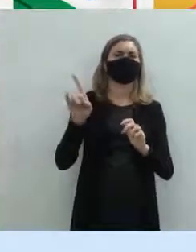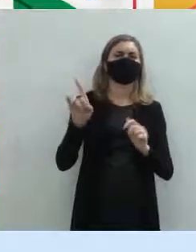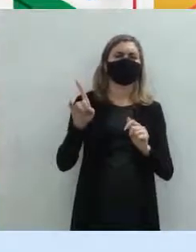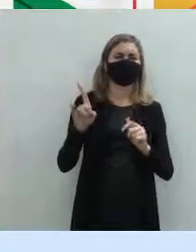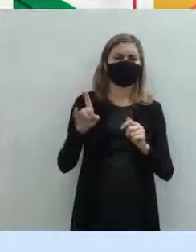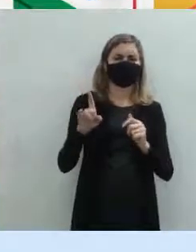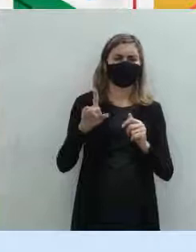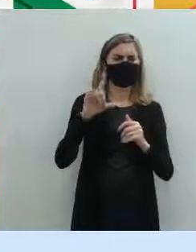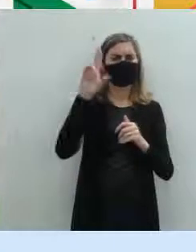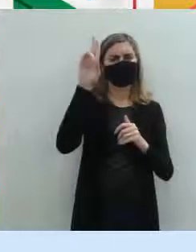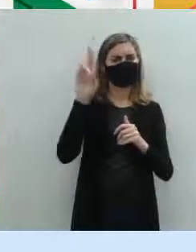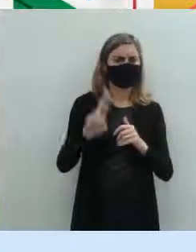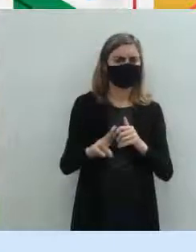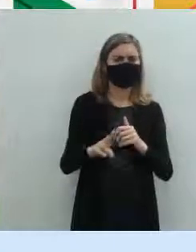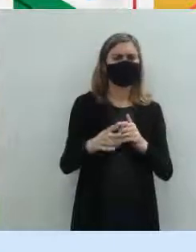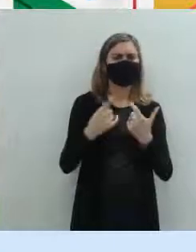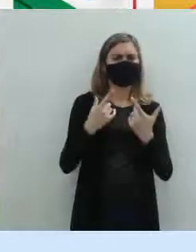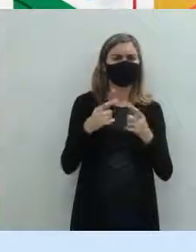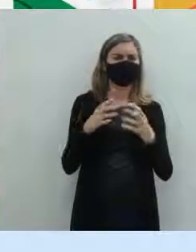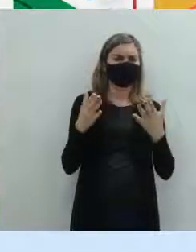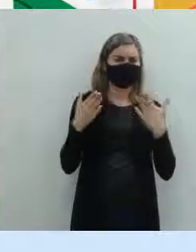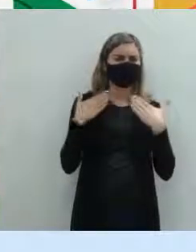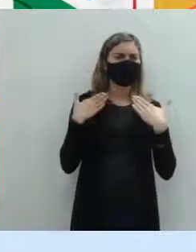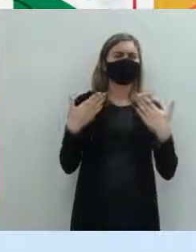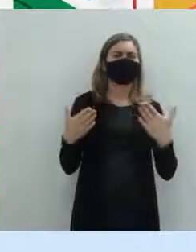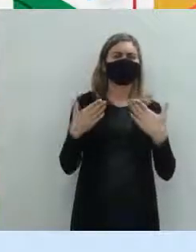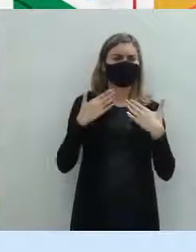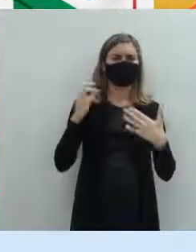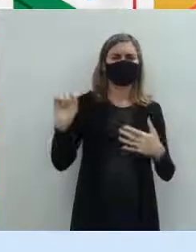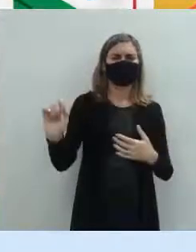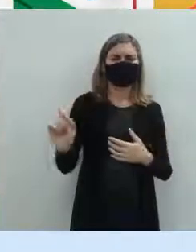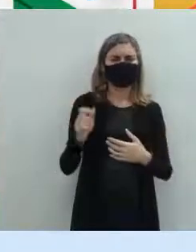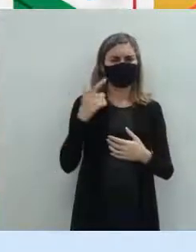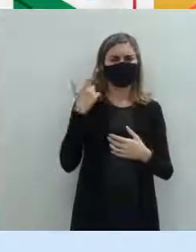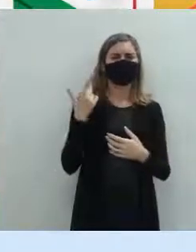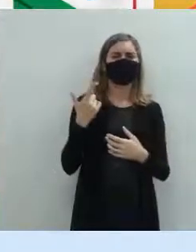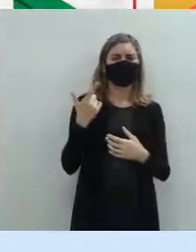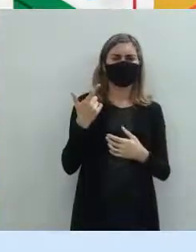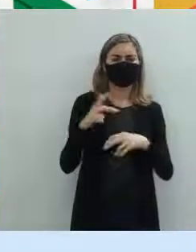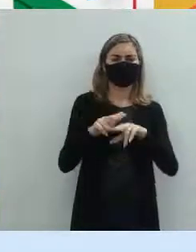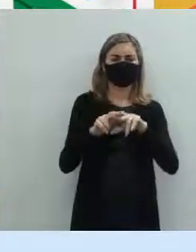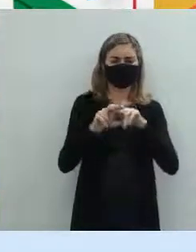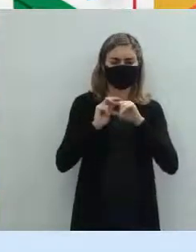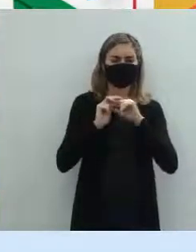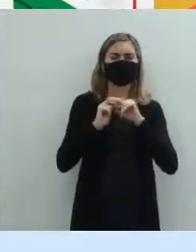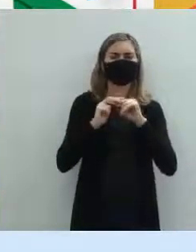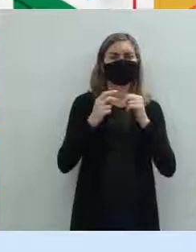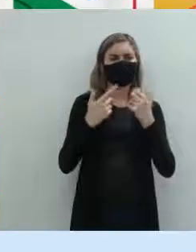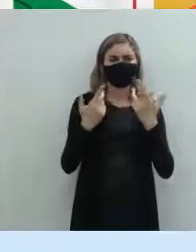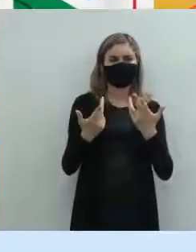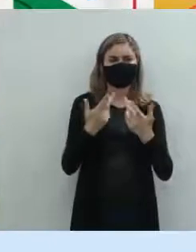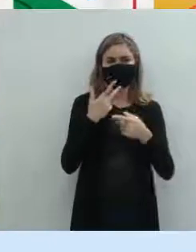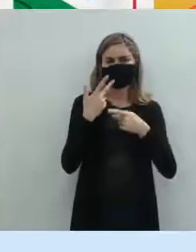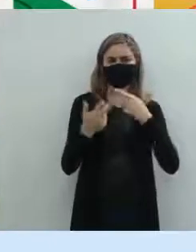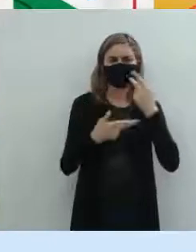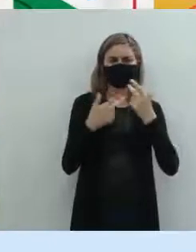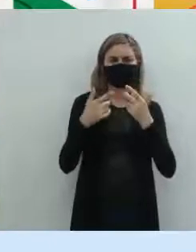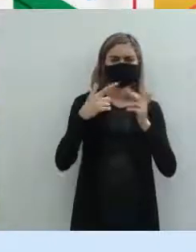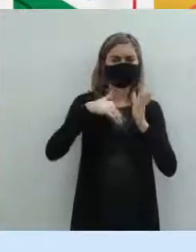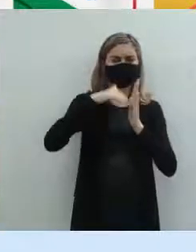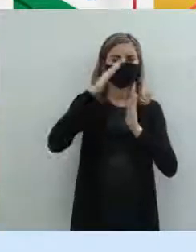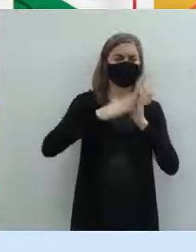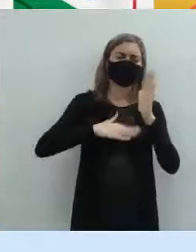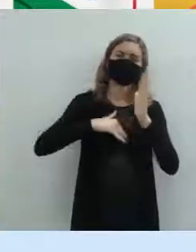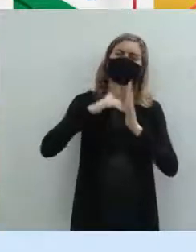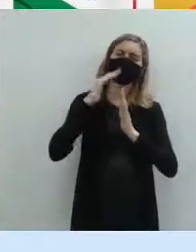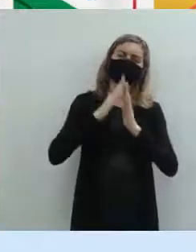a luminosidade como também a questão do calor do sol, tá? É por isso que às vezes a gente diz assim, olha, se você quiser pintar